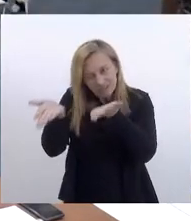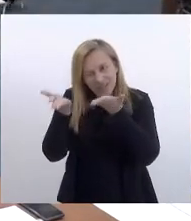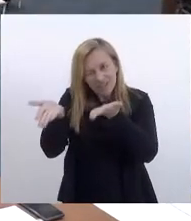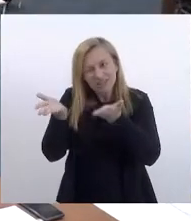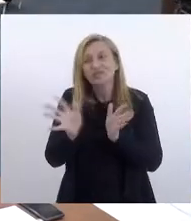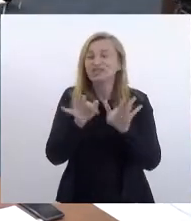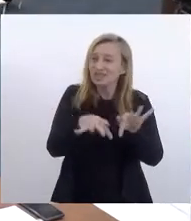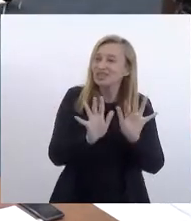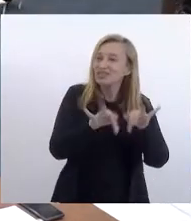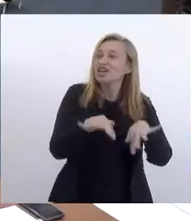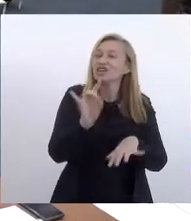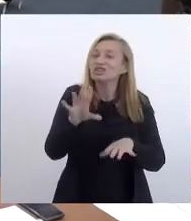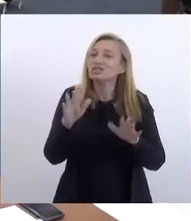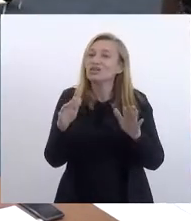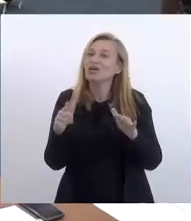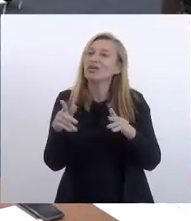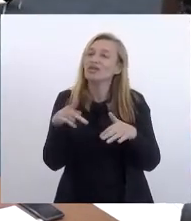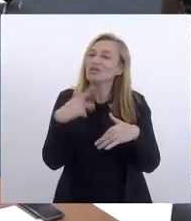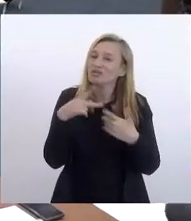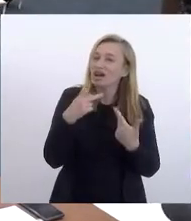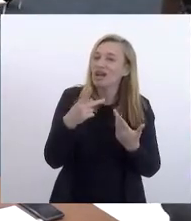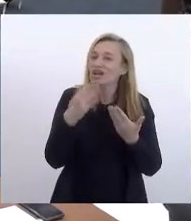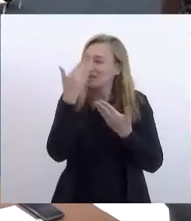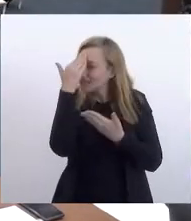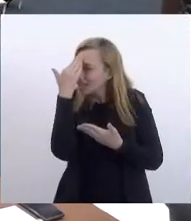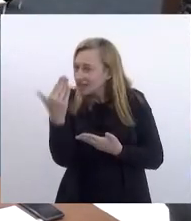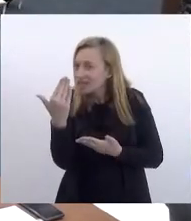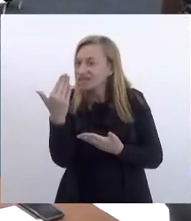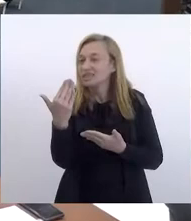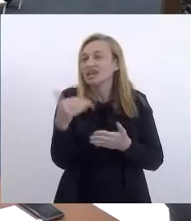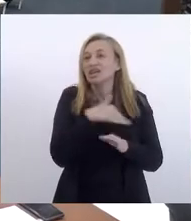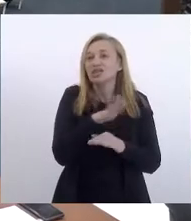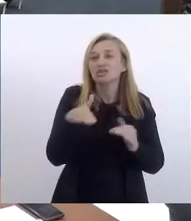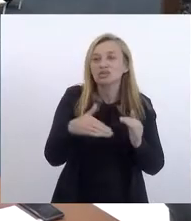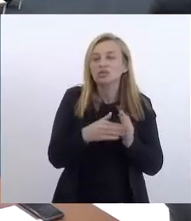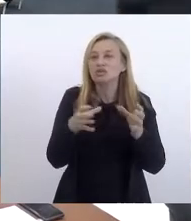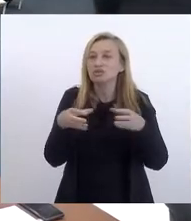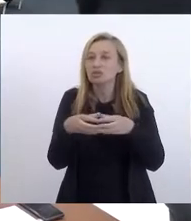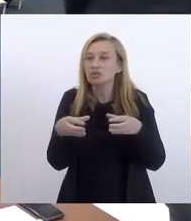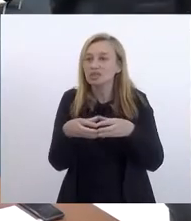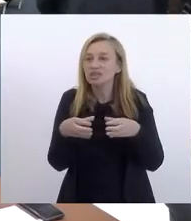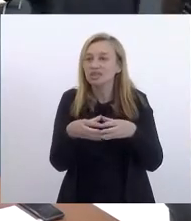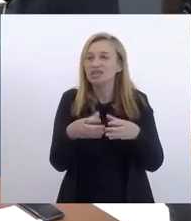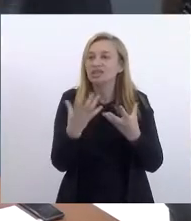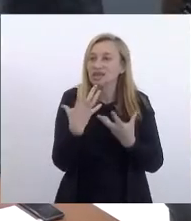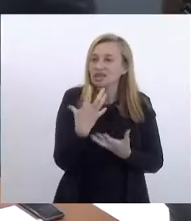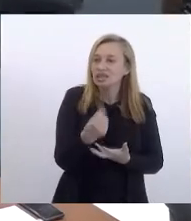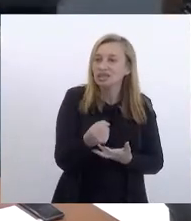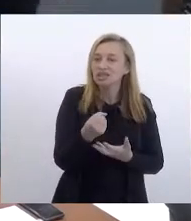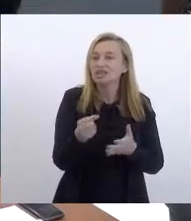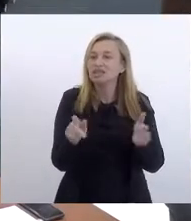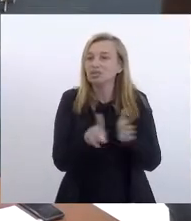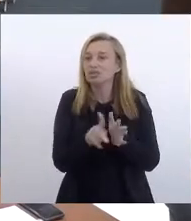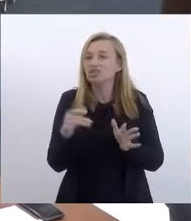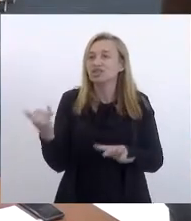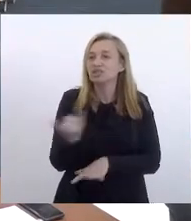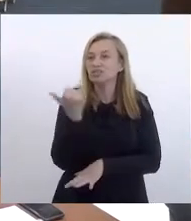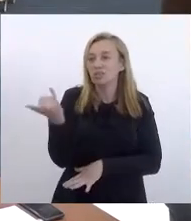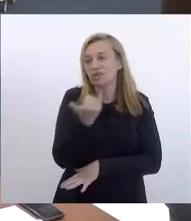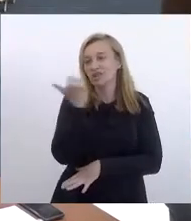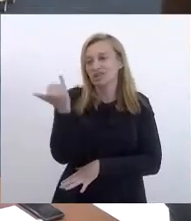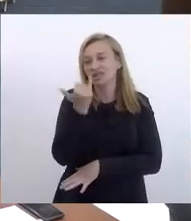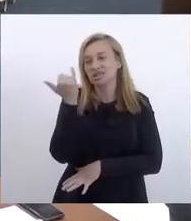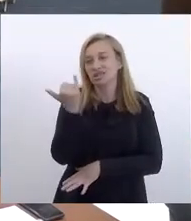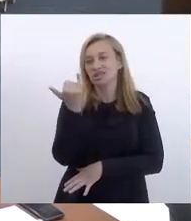o final, que é só uma saudação, na verdade, um agradecimento a todas as comissões que deram parecer a esse projeto tão importante